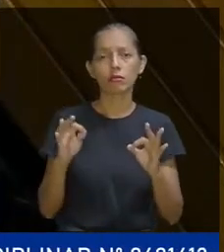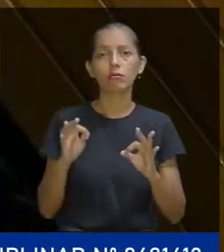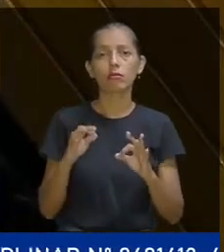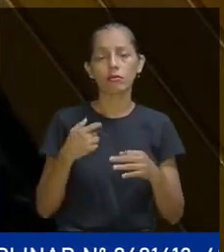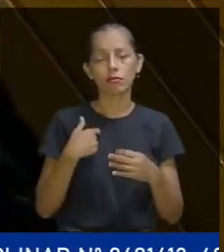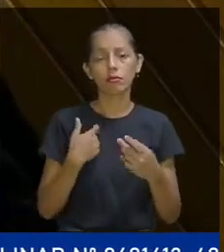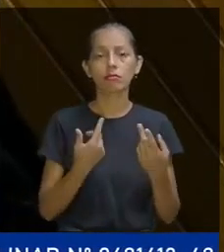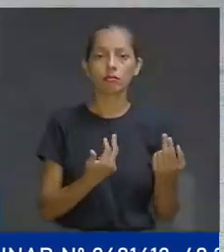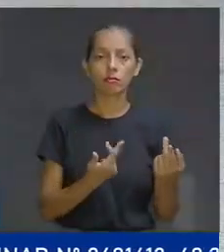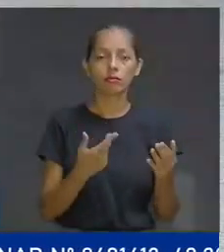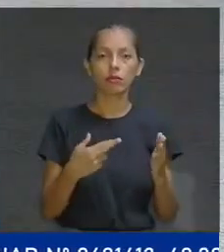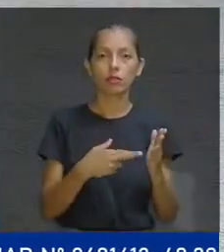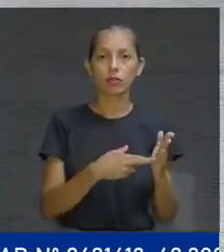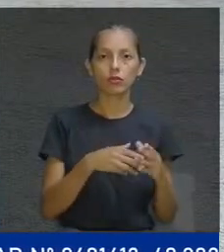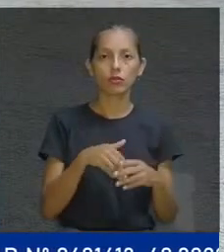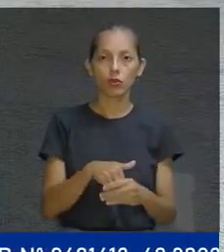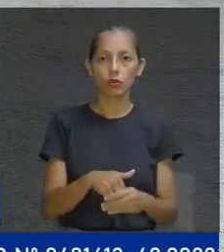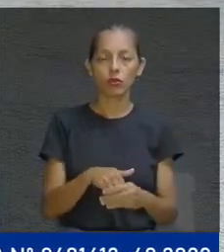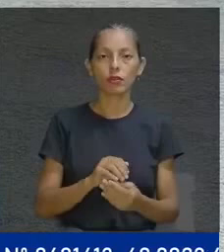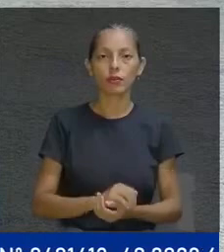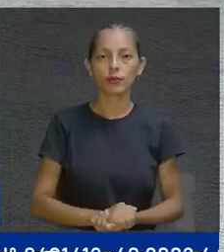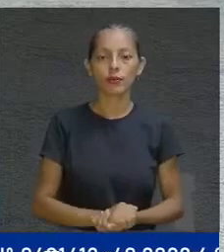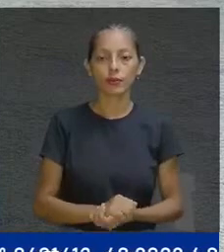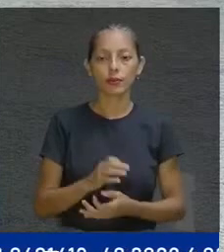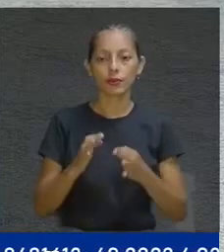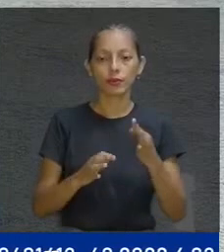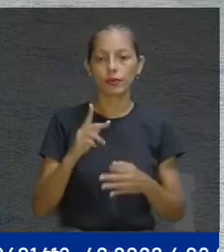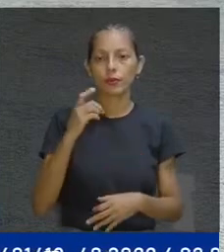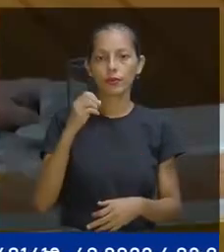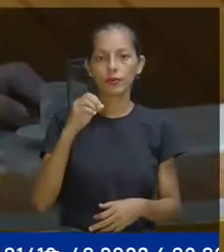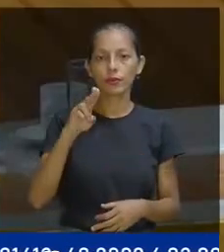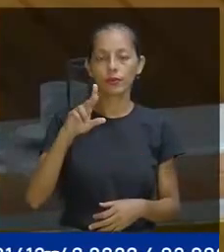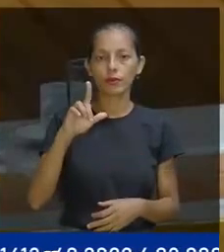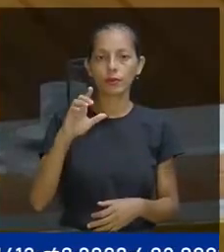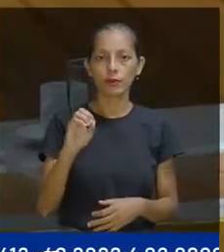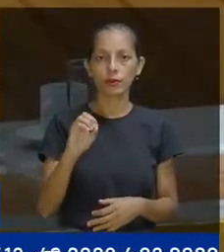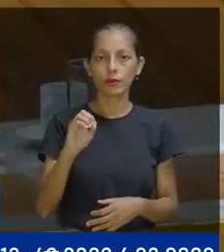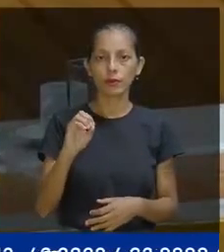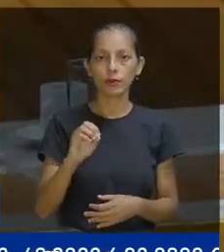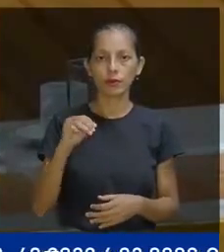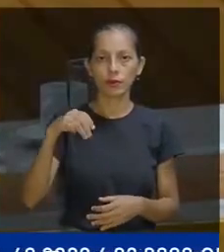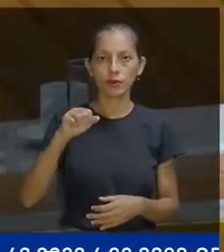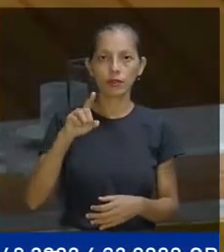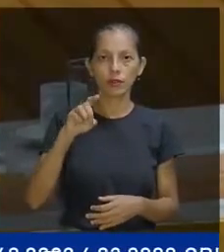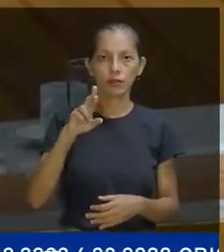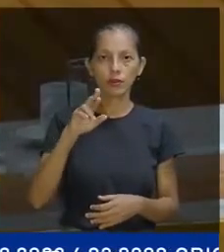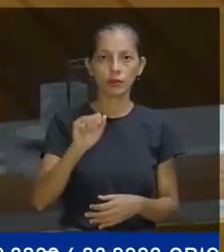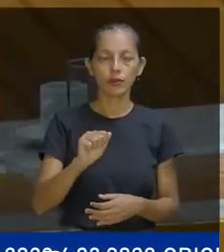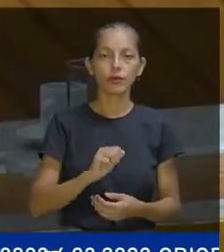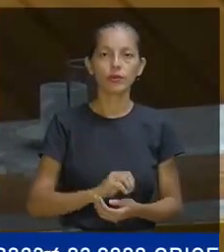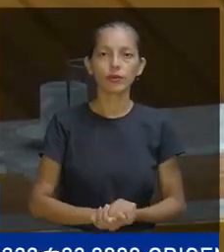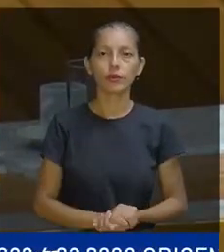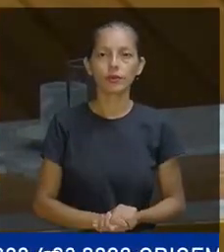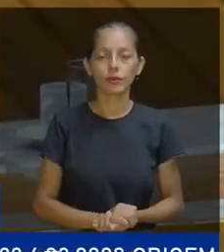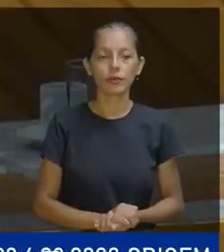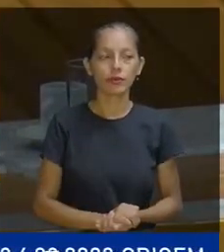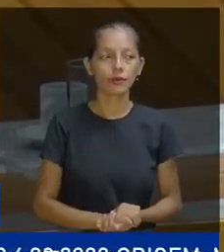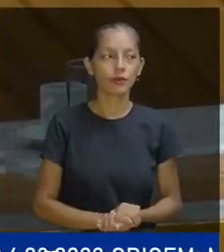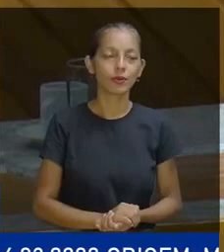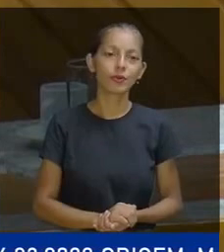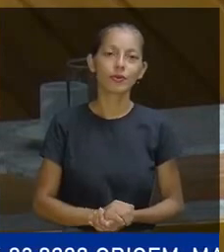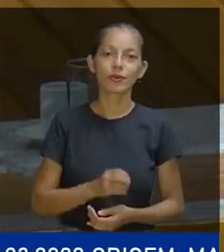o eminente relator. O juiz Paulo Madeira. Senhor presidente, eminentes pares, senhora procuradora regional